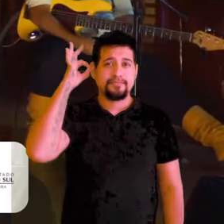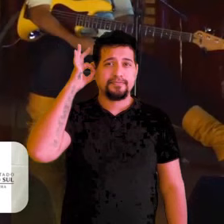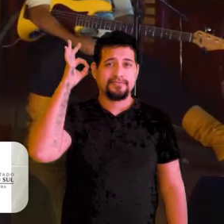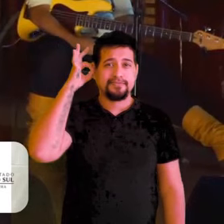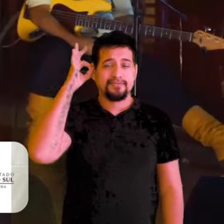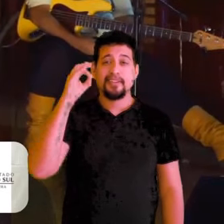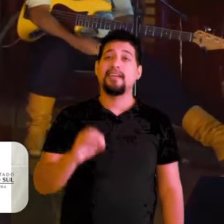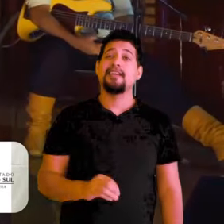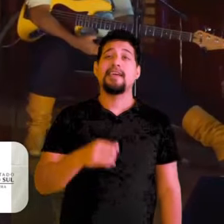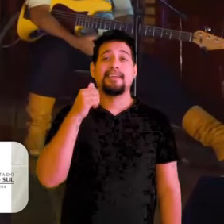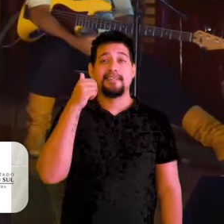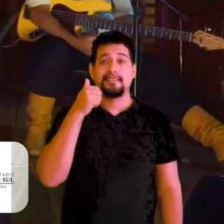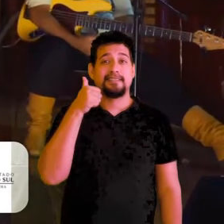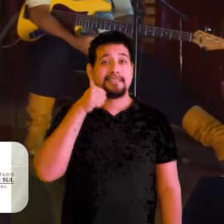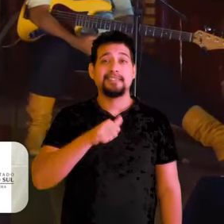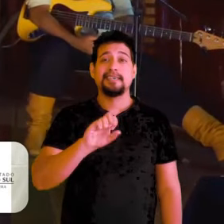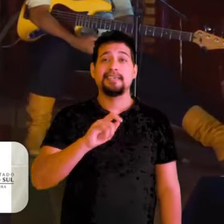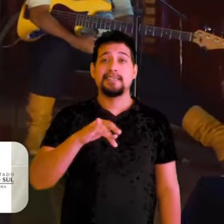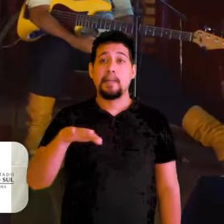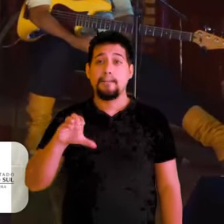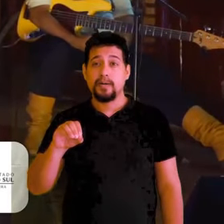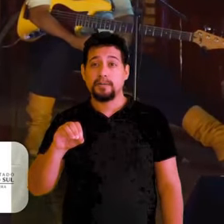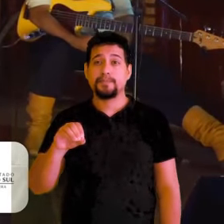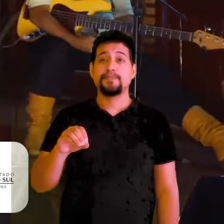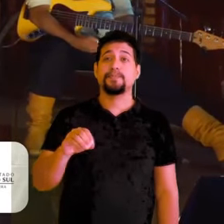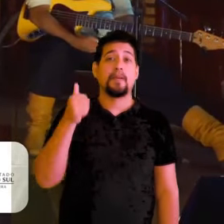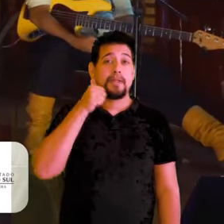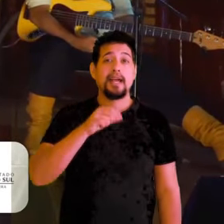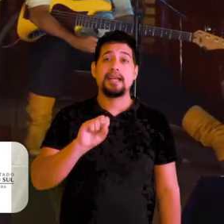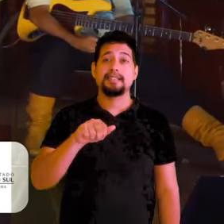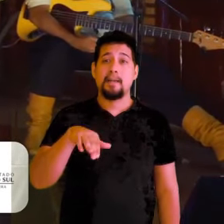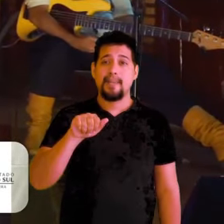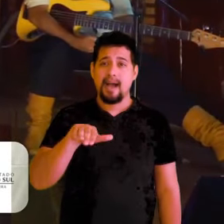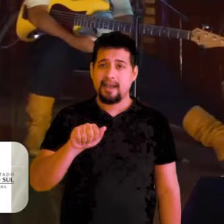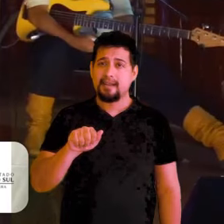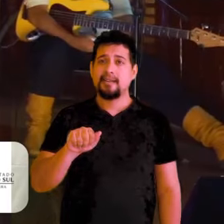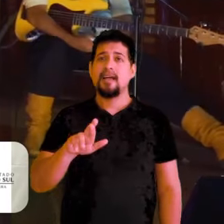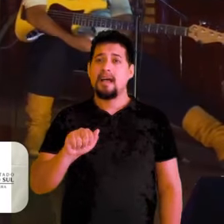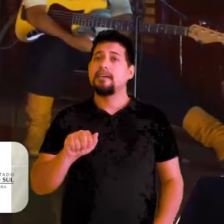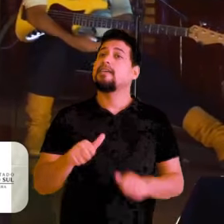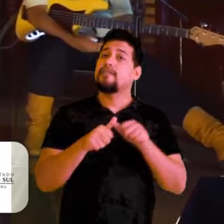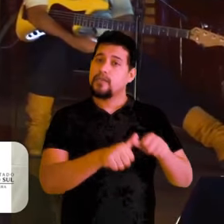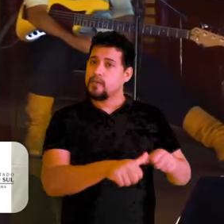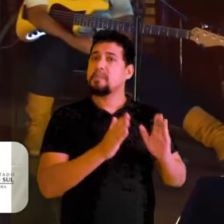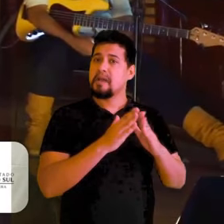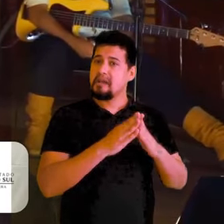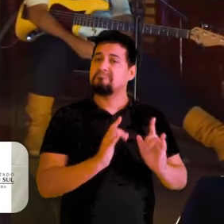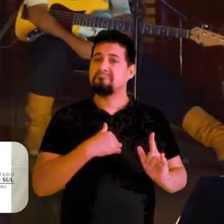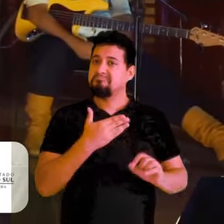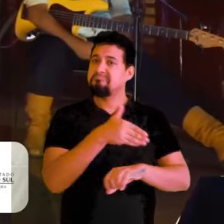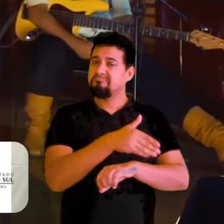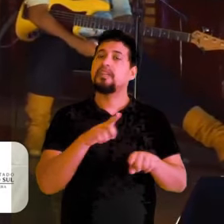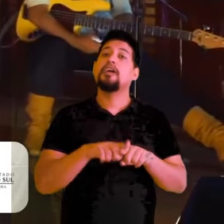Grossa. Simão, Samara, que nos hospedaram 2 dias lá no apartamento deles. Nota nos acolheram 10. Muito bem, que nós